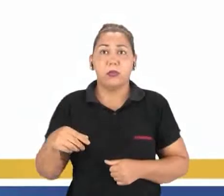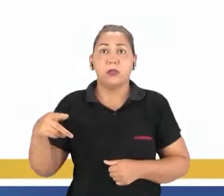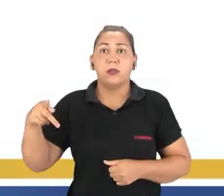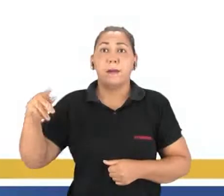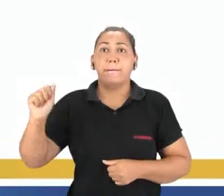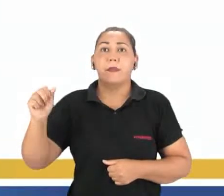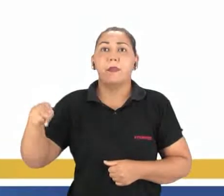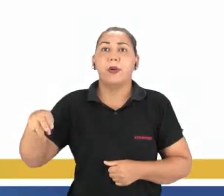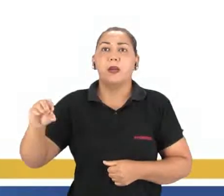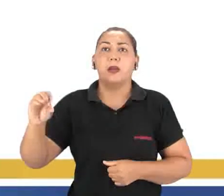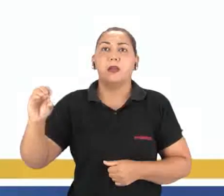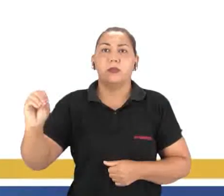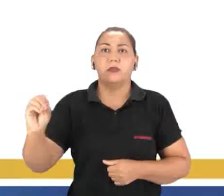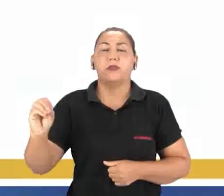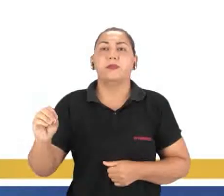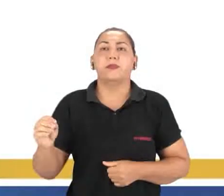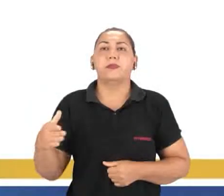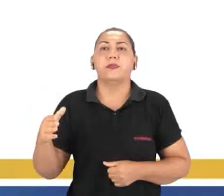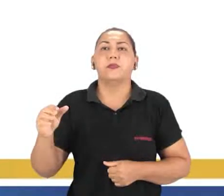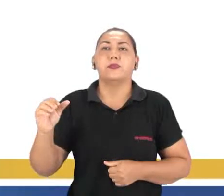ocupavam,